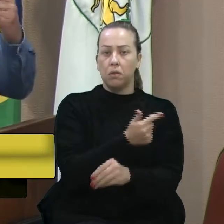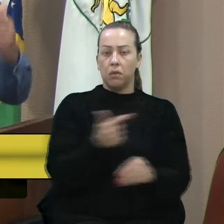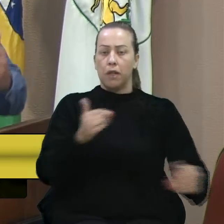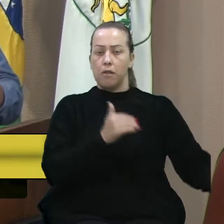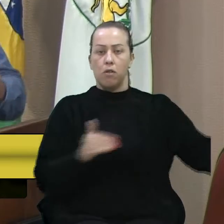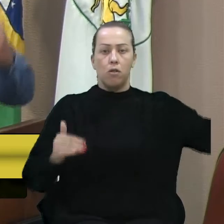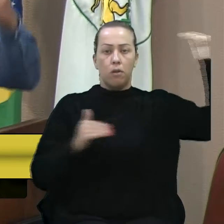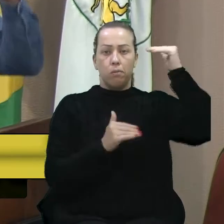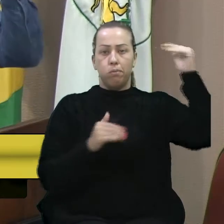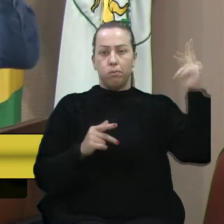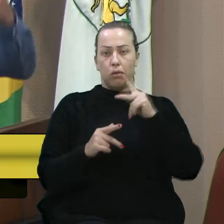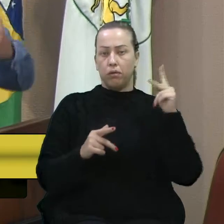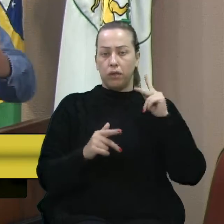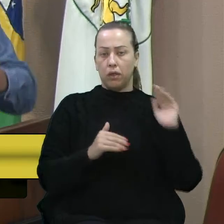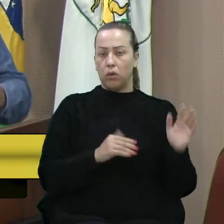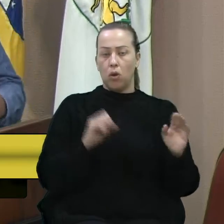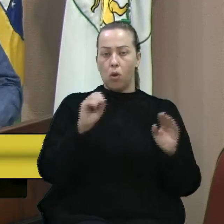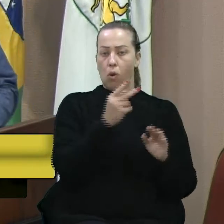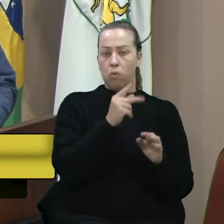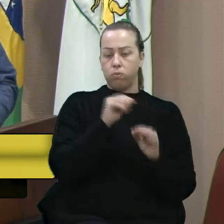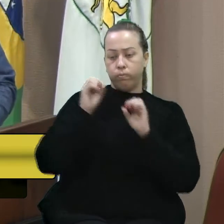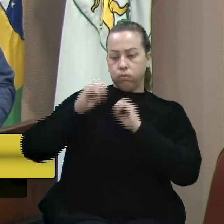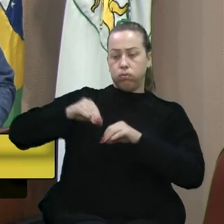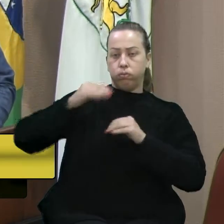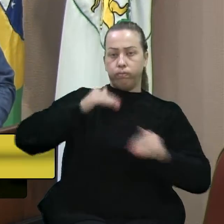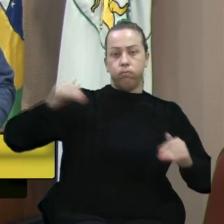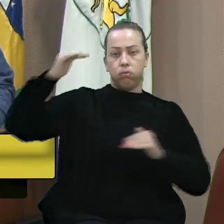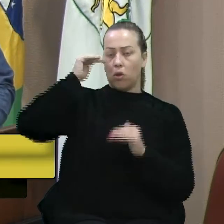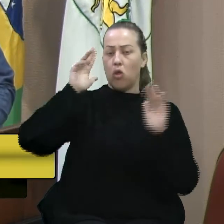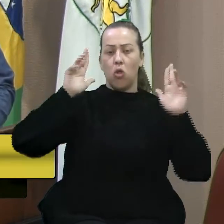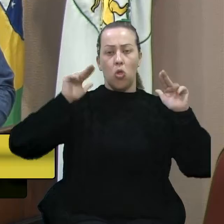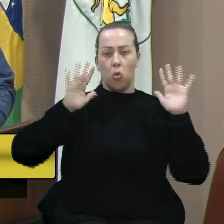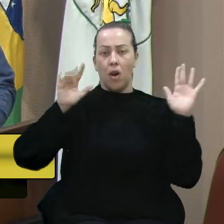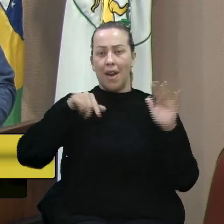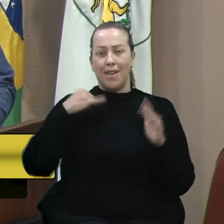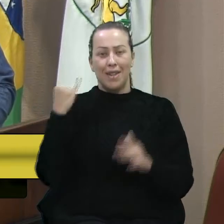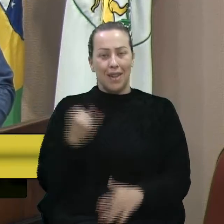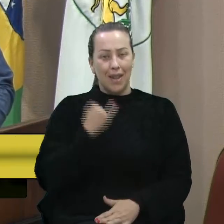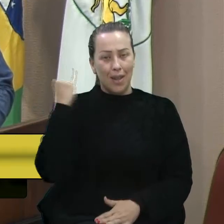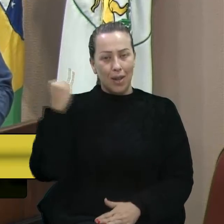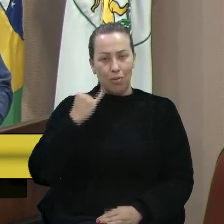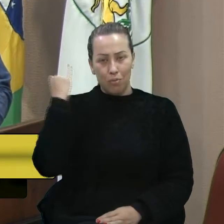de professor, de educando. Isso é fundamental e